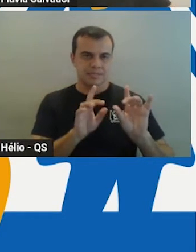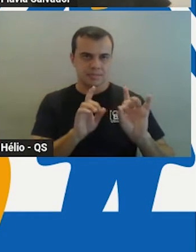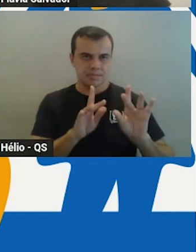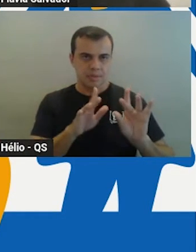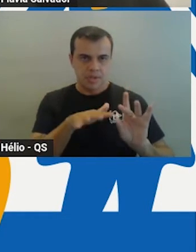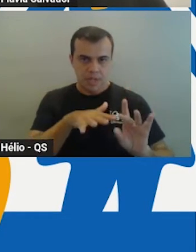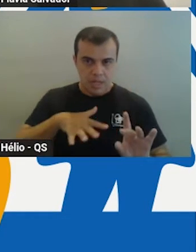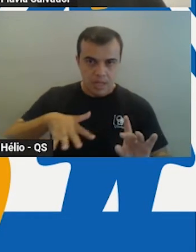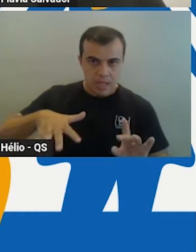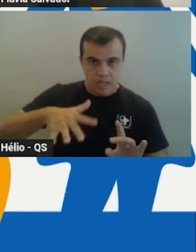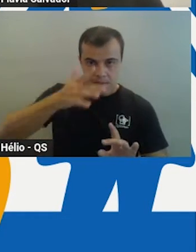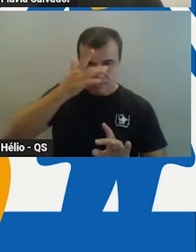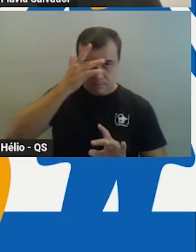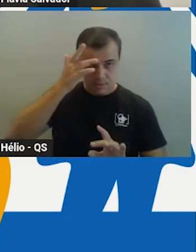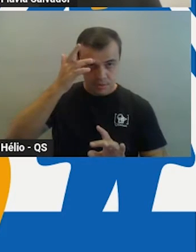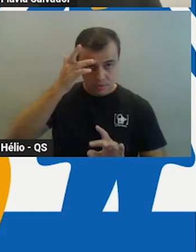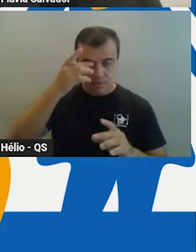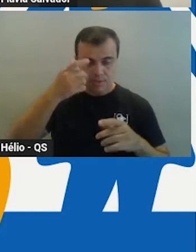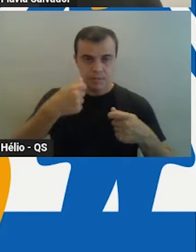as pessoas que necessitam